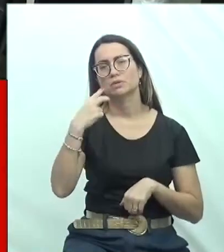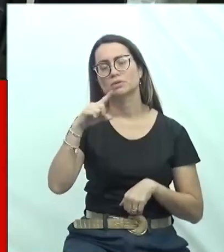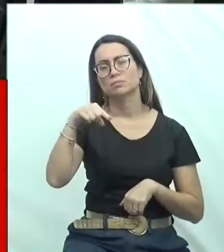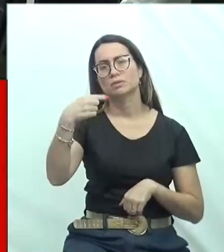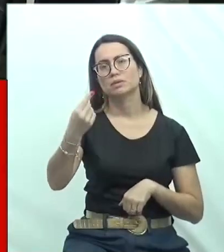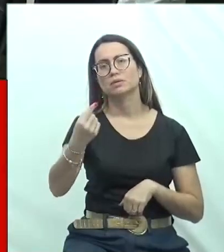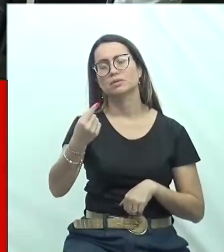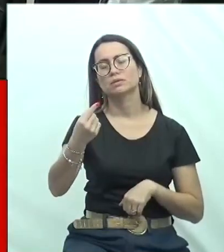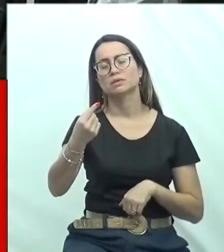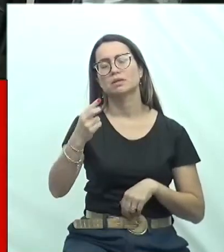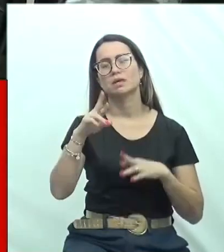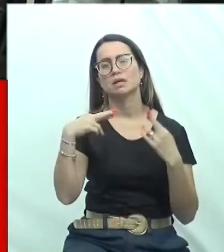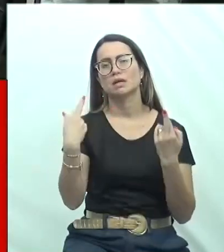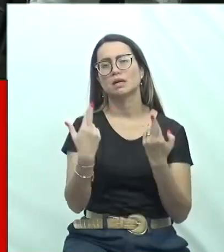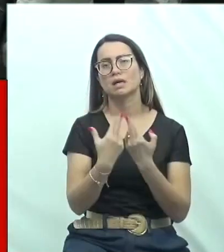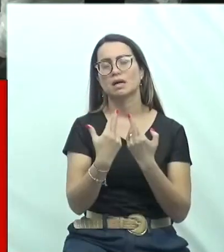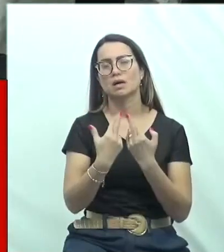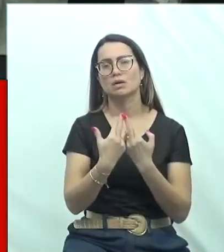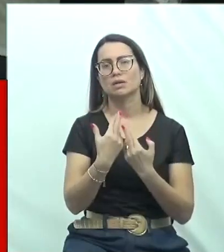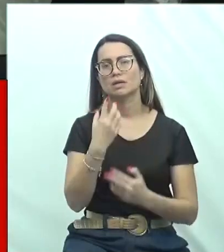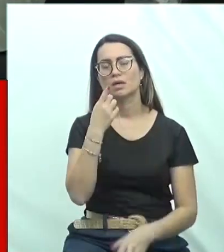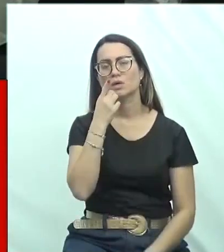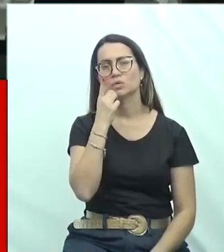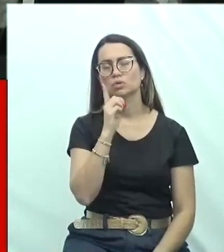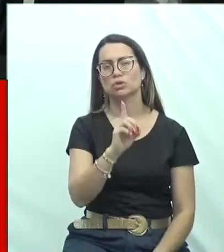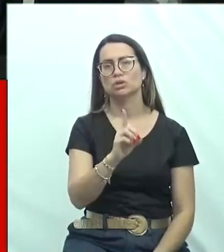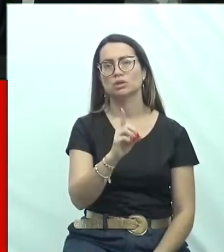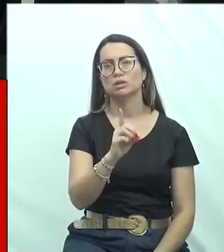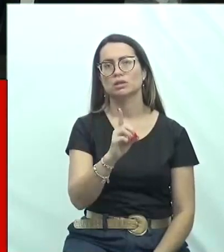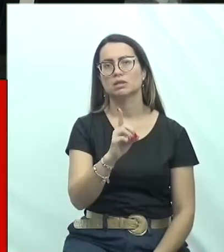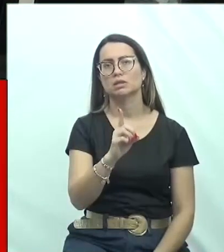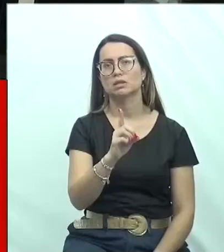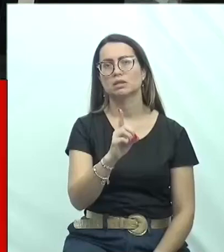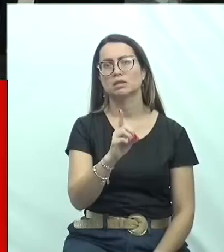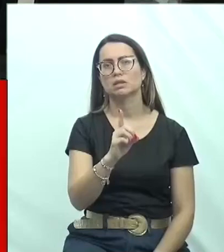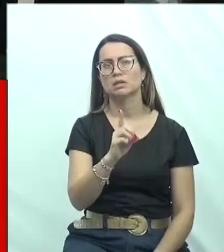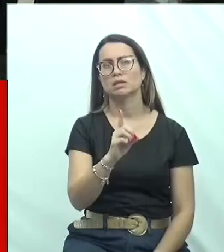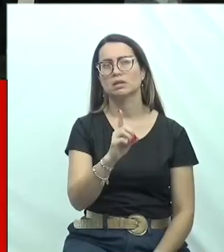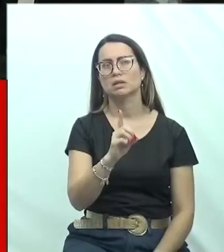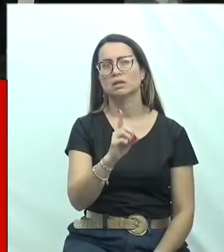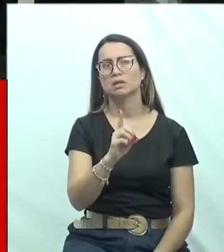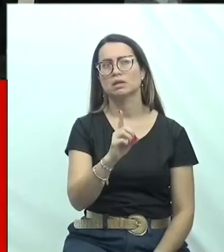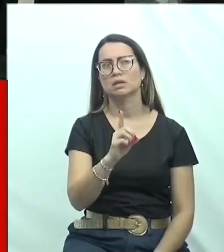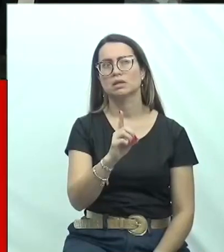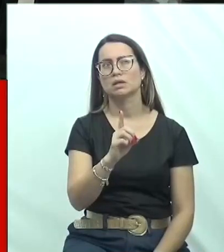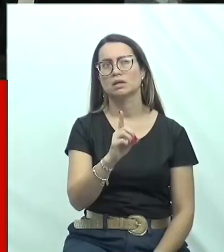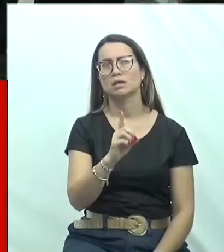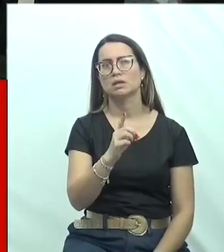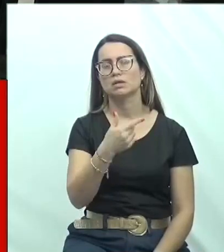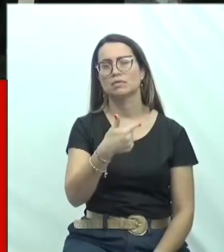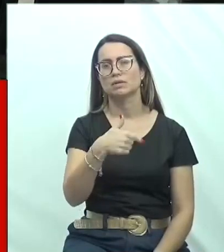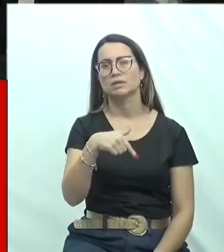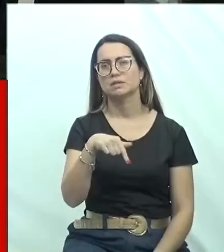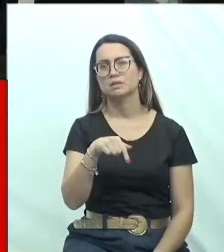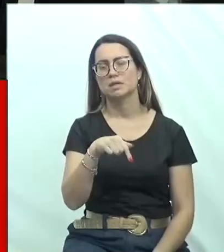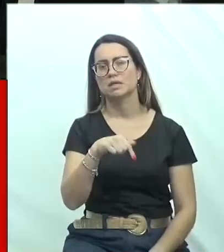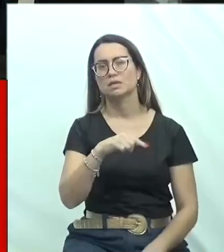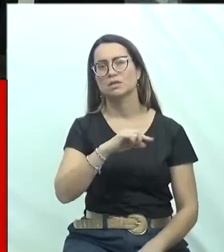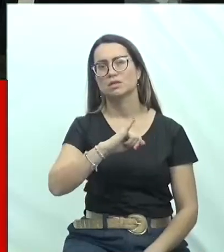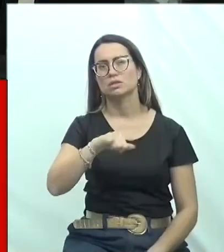Sessão convocando os senhores vereadores para a próxima em caráter especial no dia 27 de